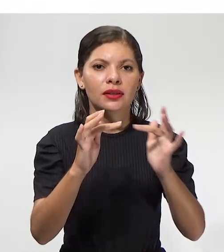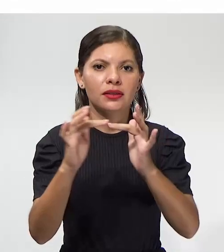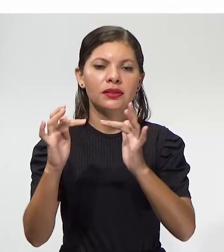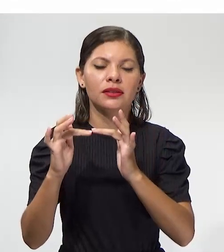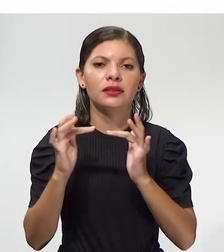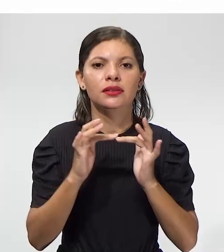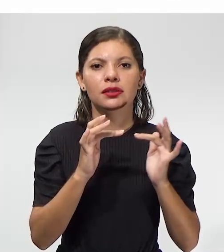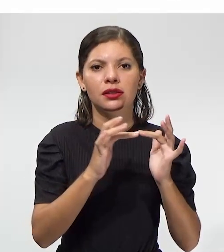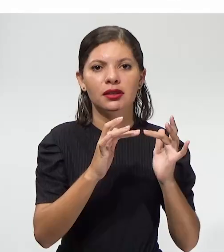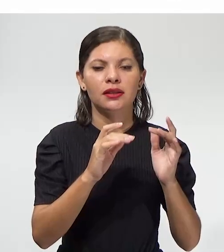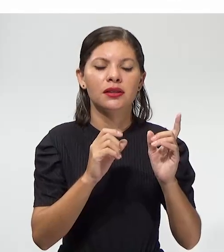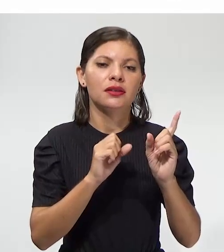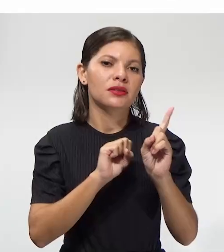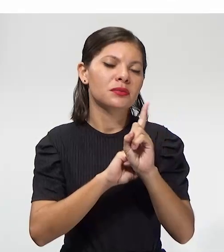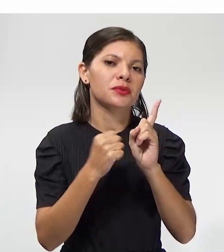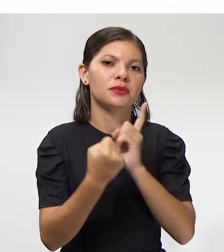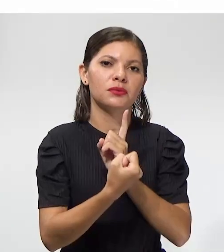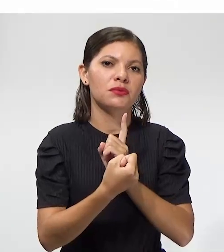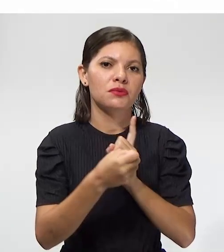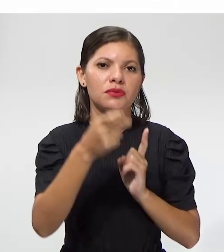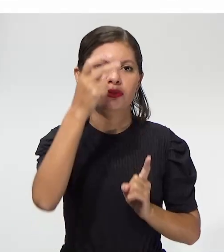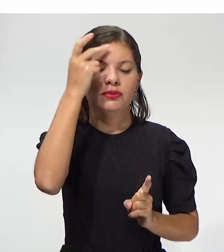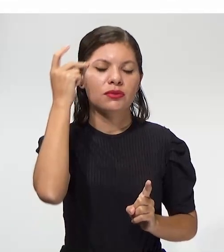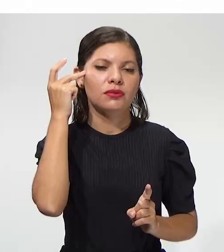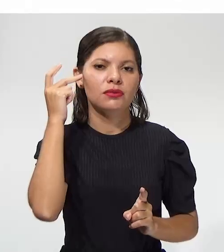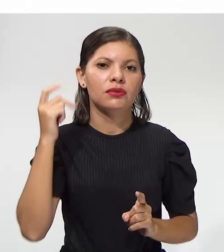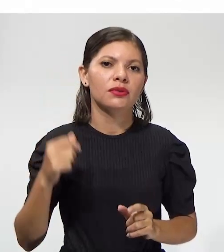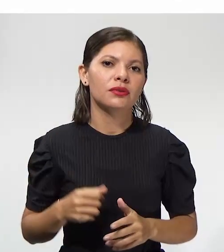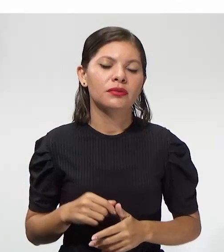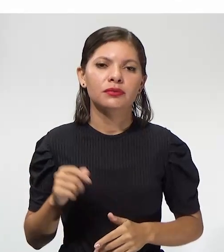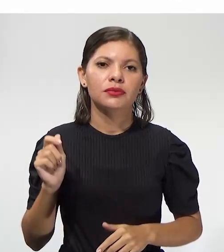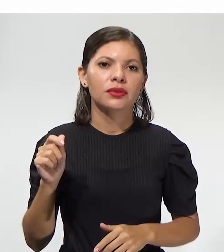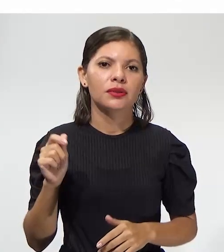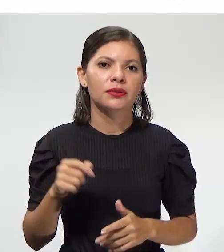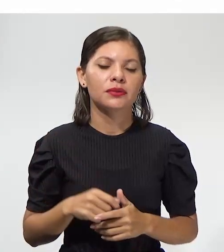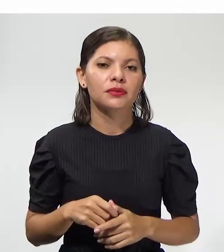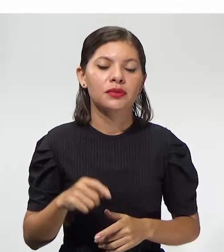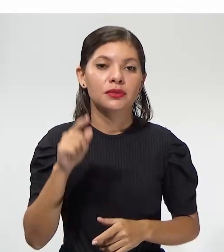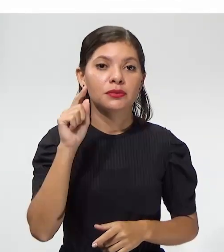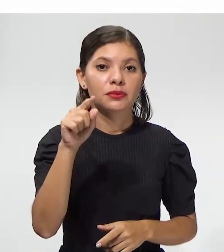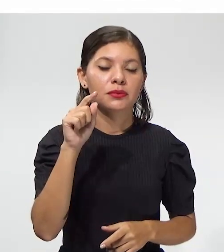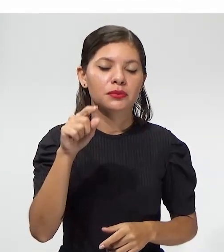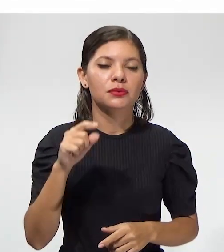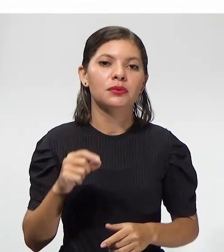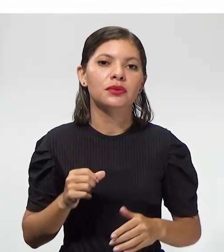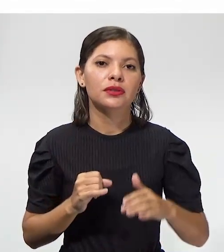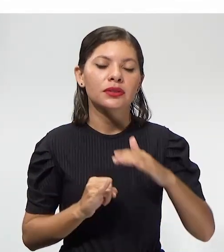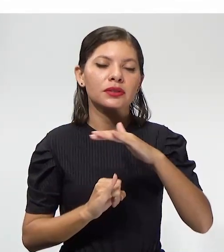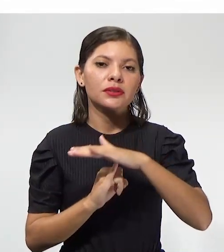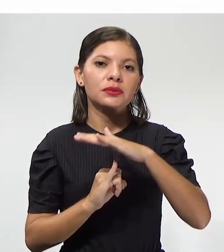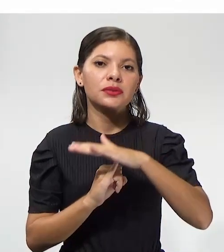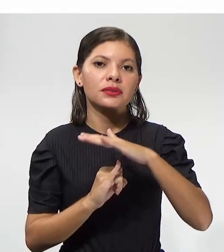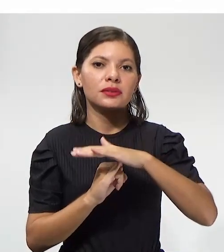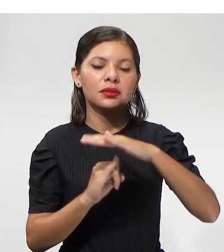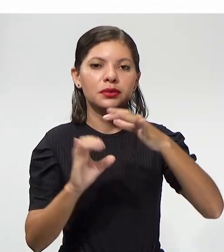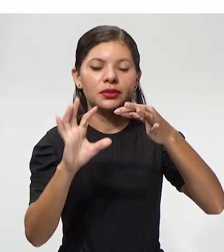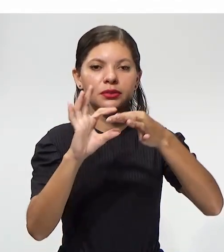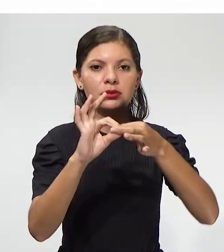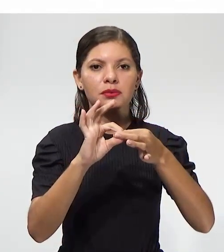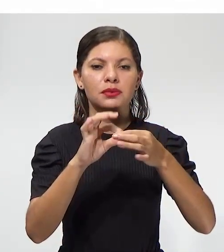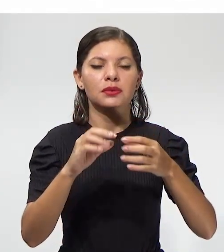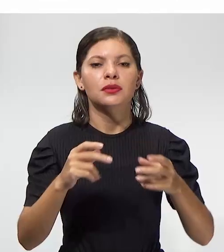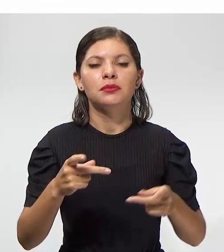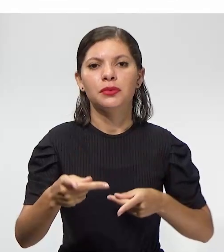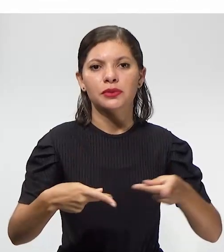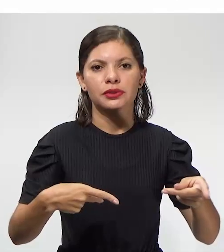vai atender somente a comunidade. Mas você tem que olhar também para a sua instituição, como articuladora do